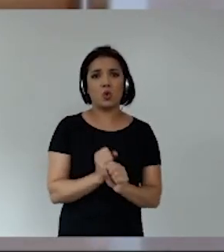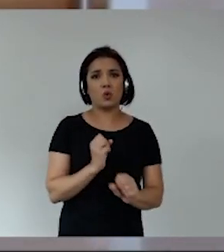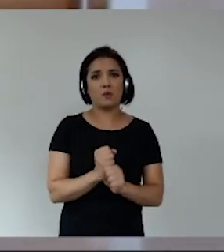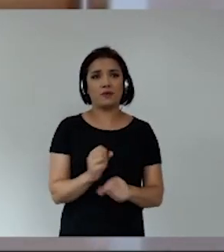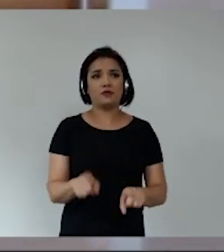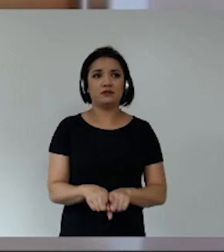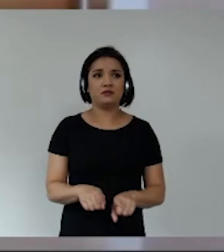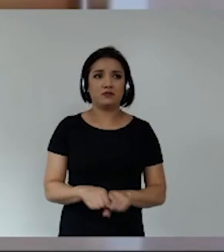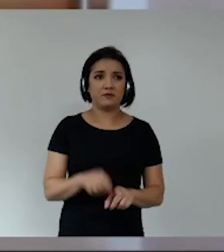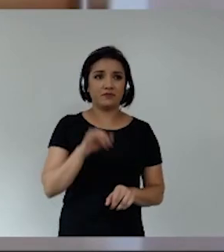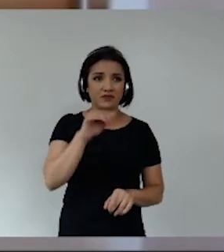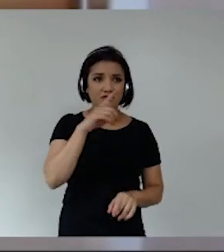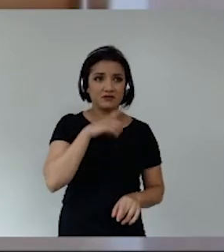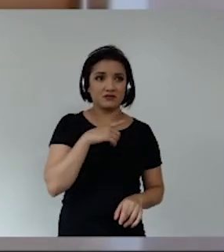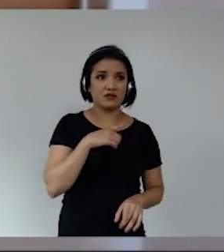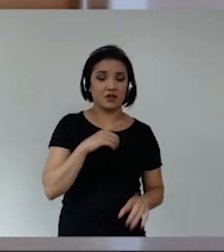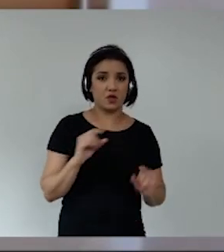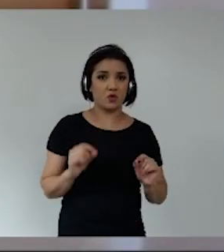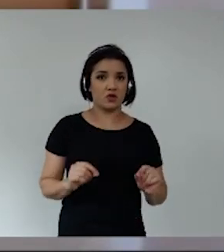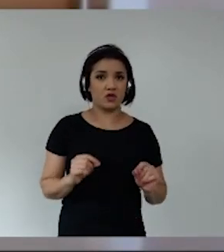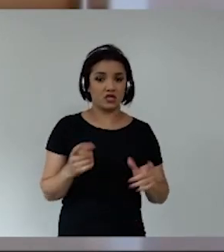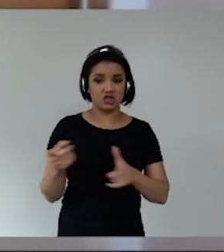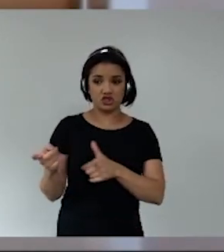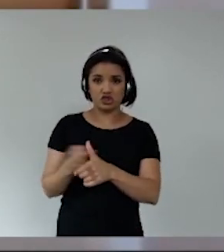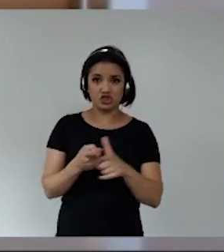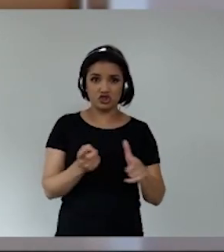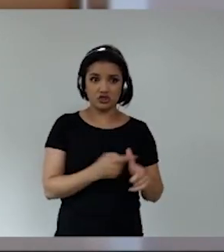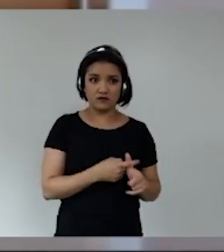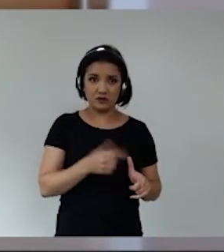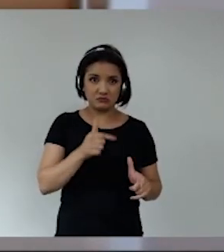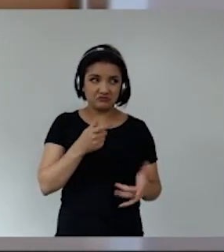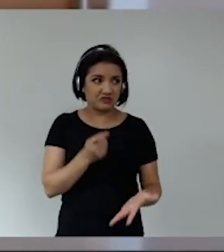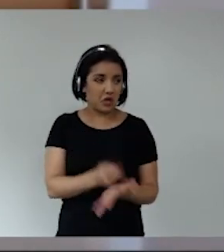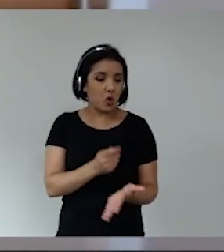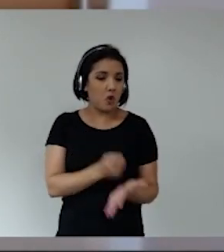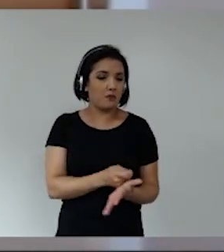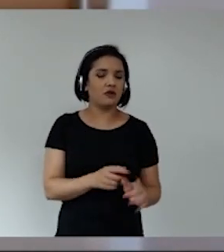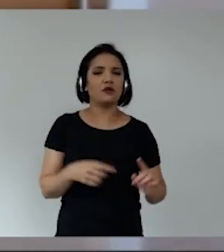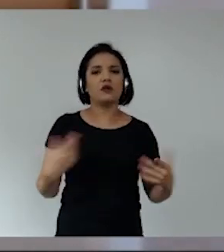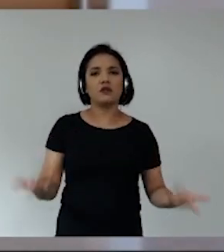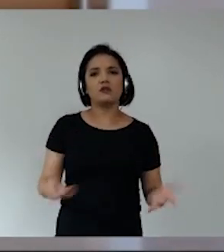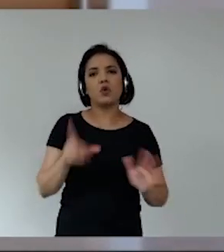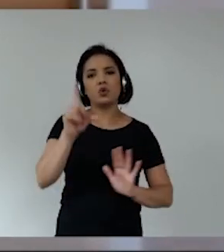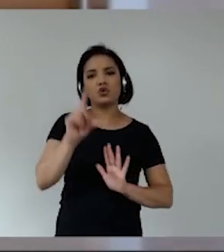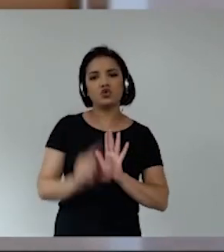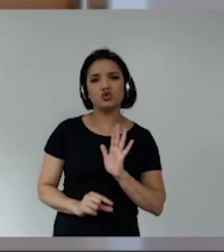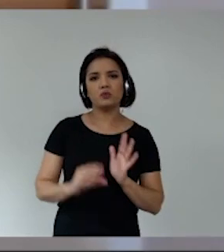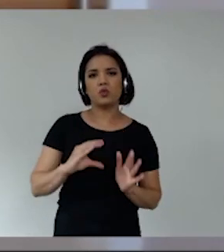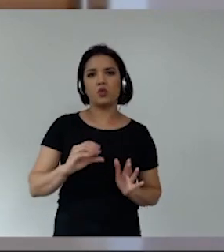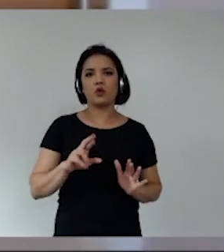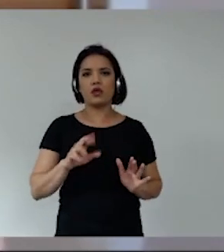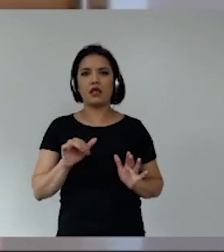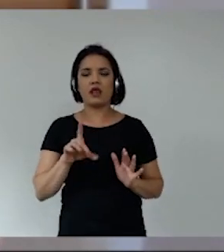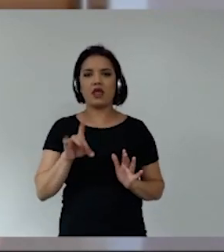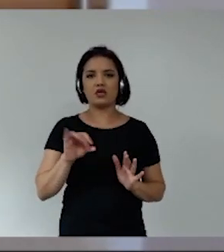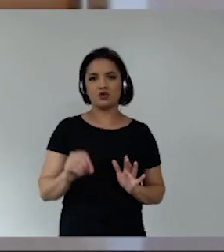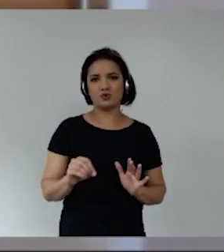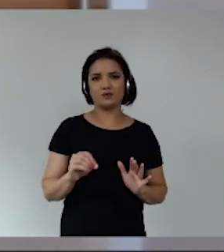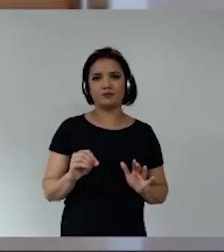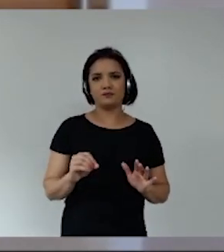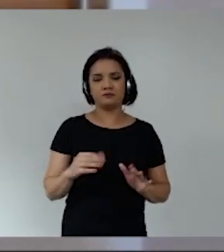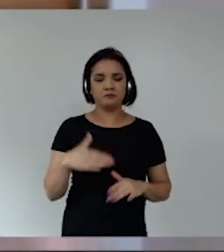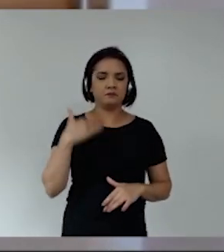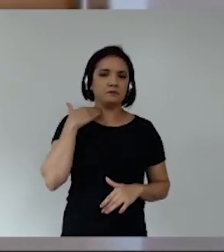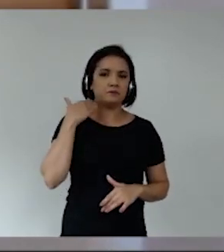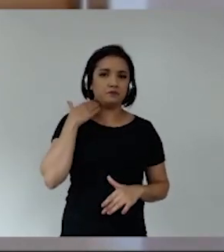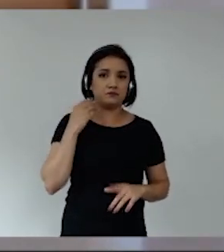Bom, se existe uma pecha de que as dívidas não são cobradas, reduz-se o oferecimento de crédito pelas suas instituições financeiras. Ou,